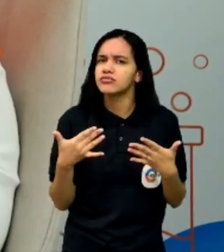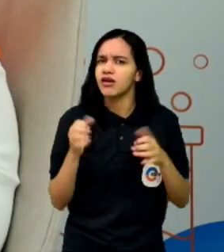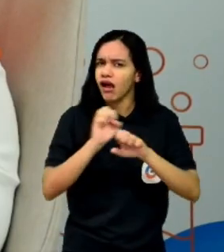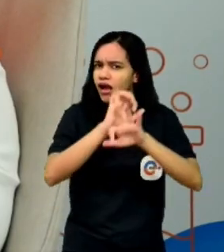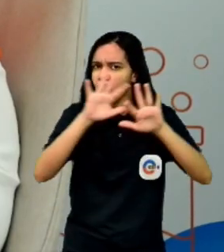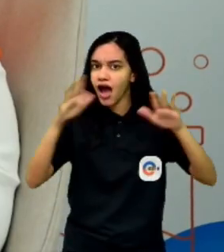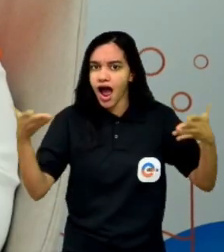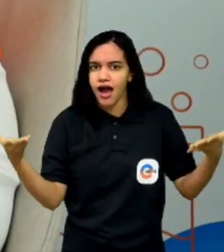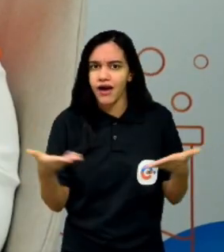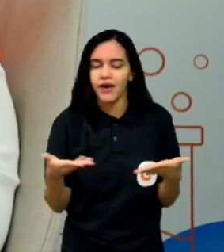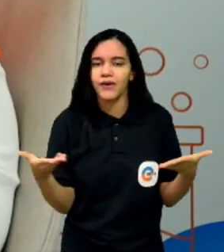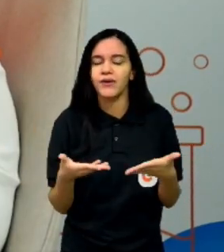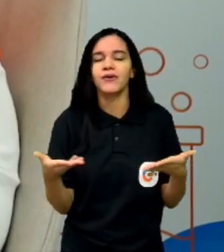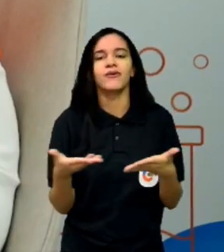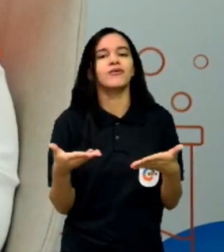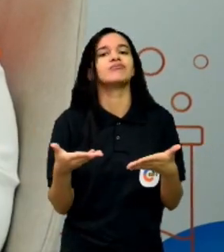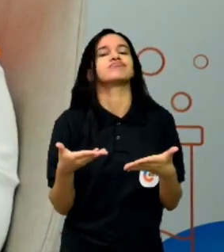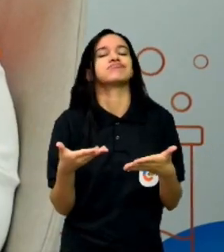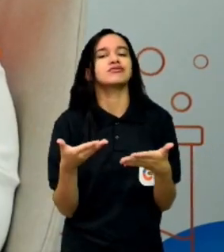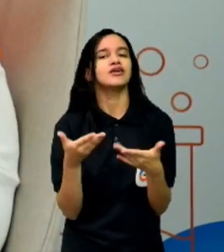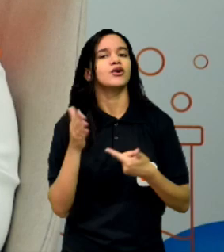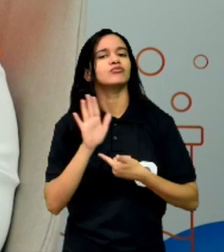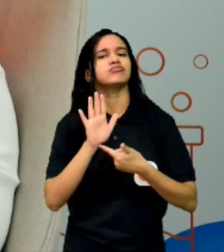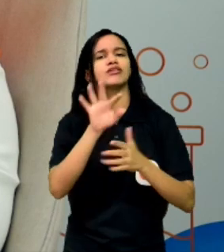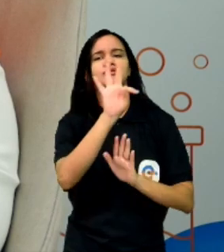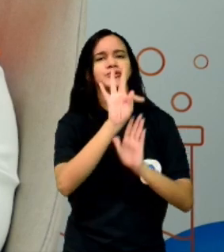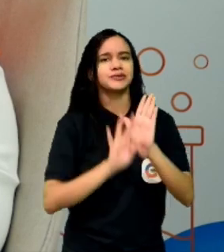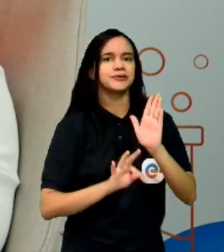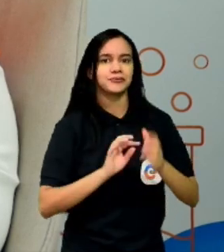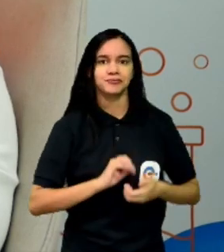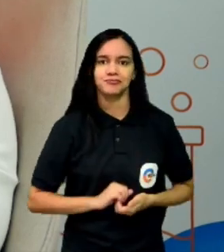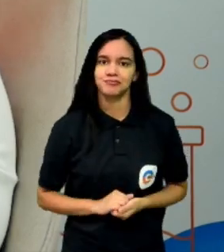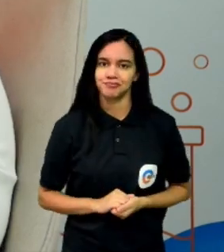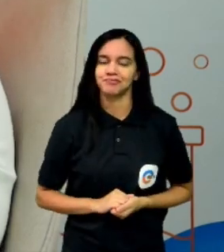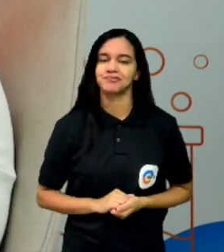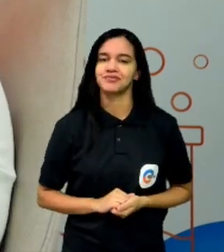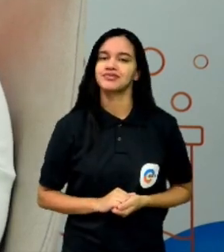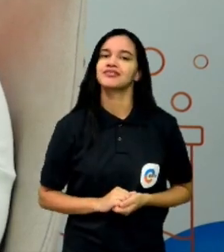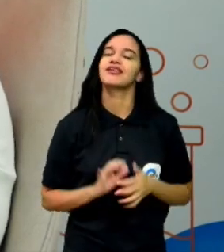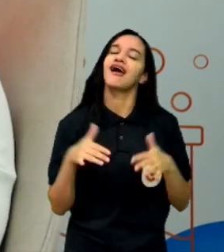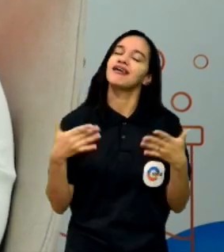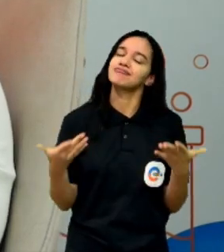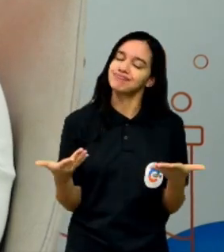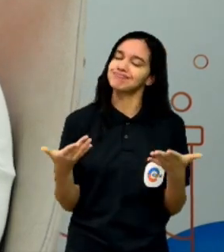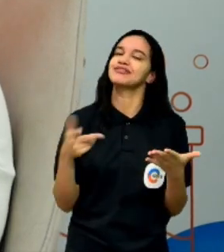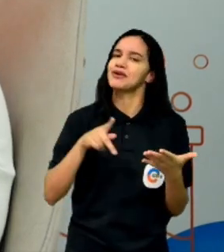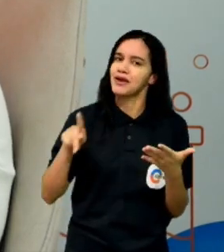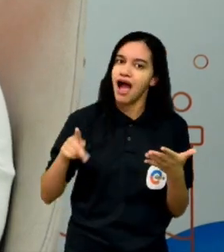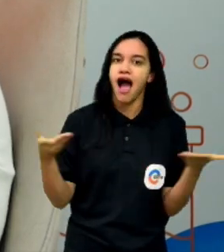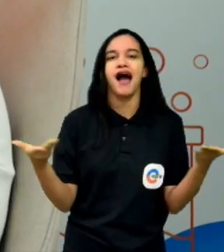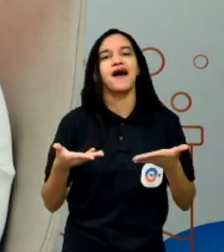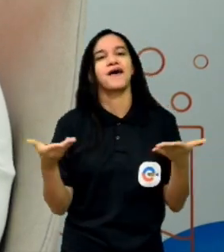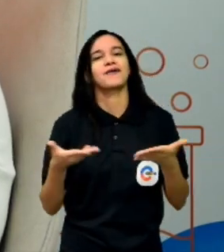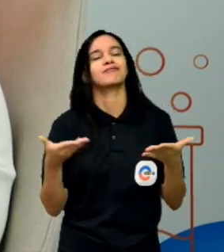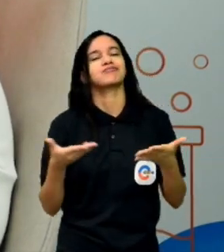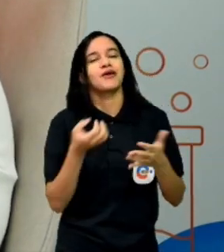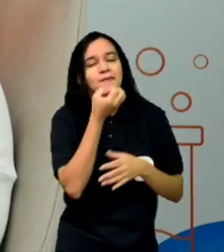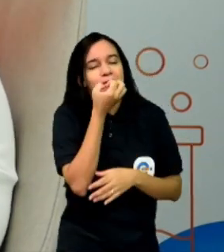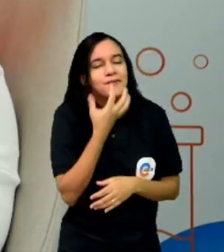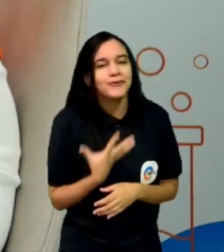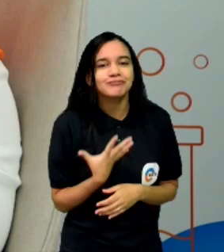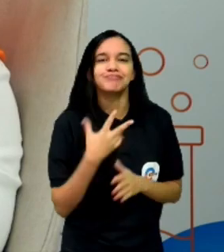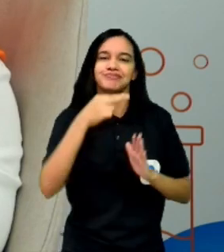claro agora o que a Clarice quis nos dizer sobre o meio ambiente? Ah, professora Mauricéia, ficou muito mais agradável a leitura